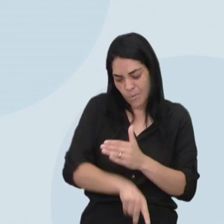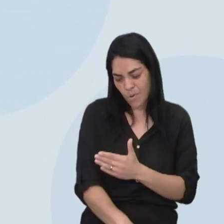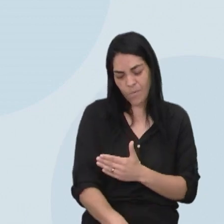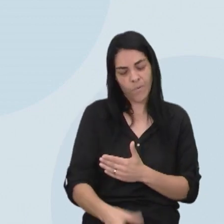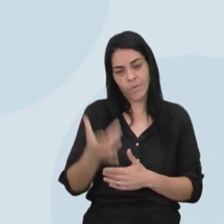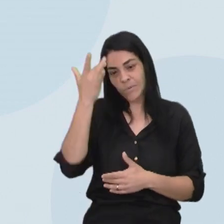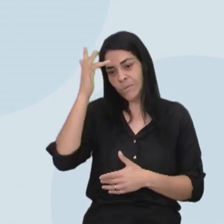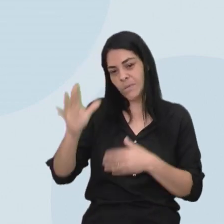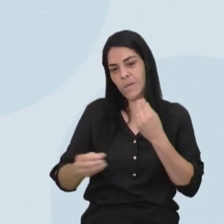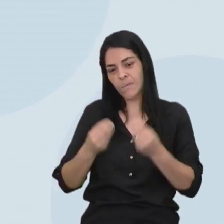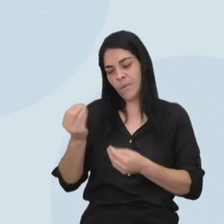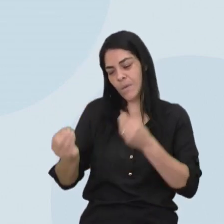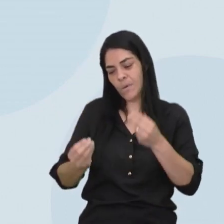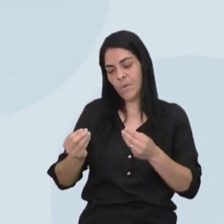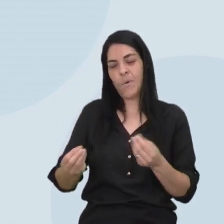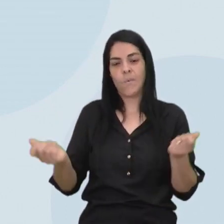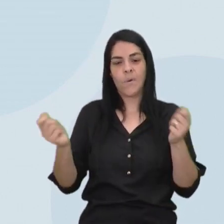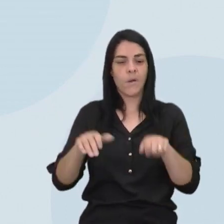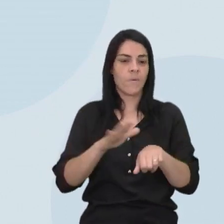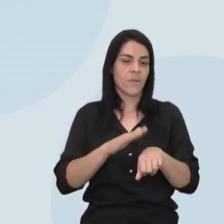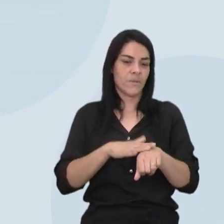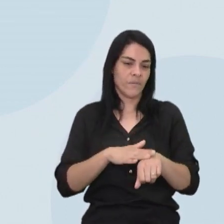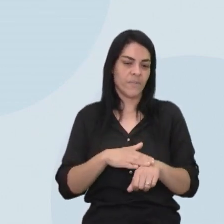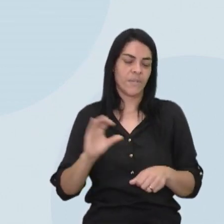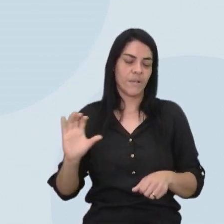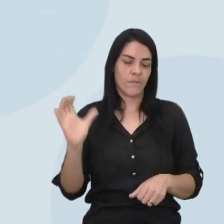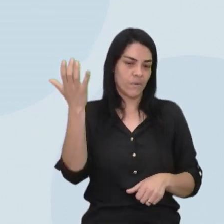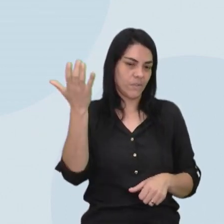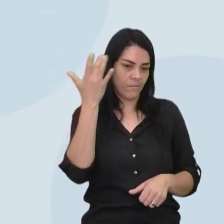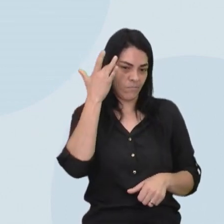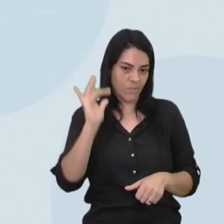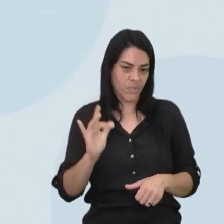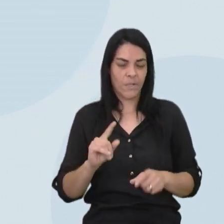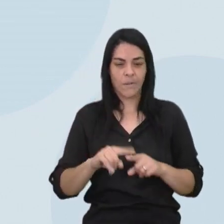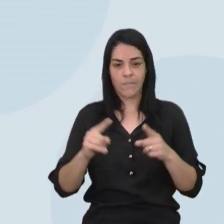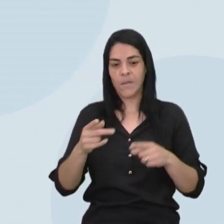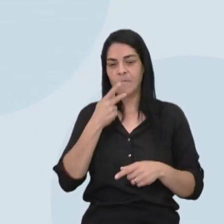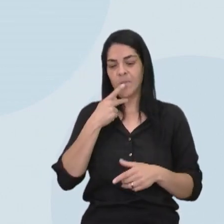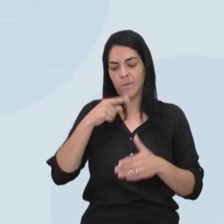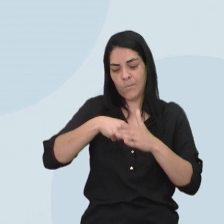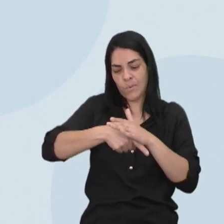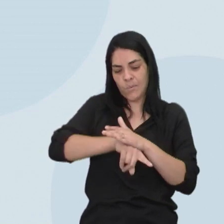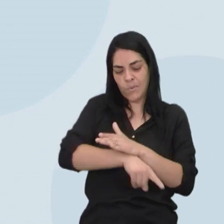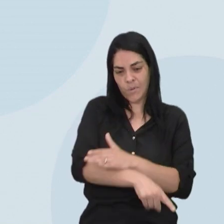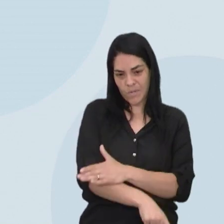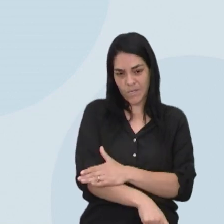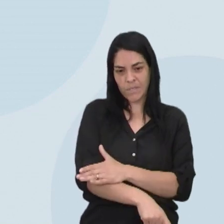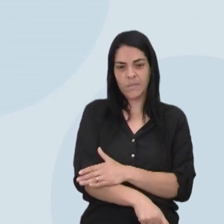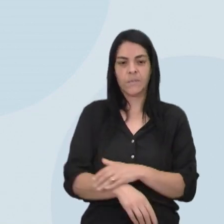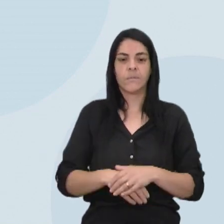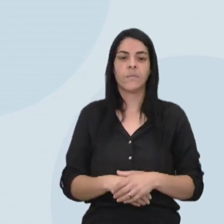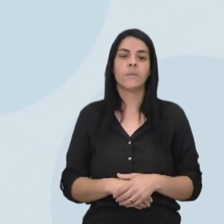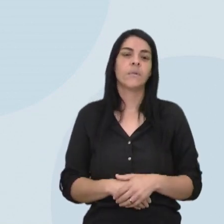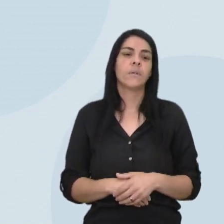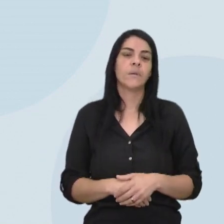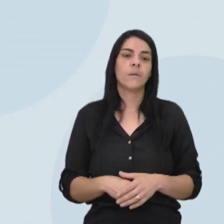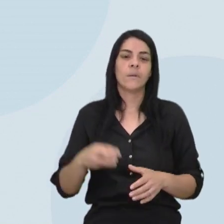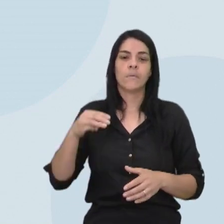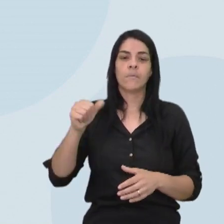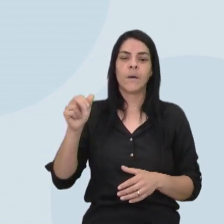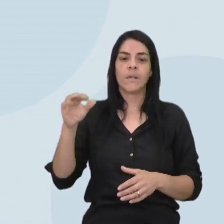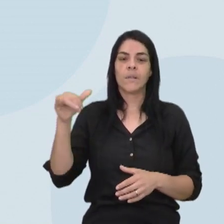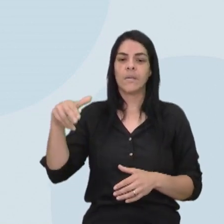sabe dizer ao certo o que pode acontecer. Depois a gente falou de profundidade das fossas marianas, o que acontece. Deixei